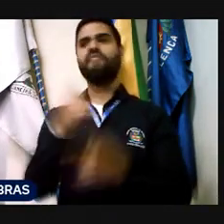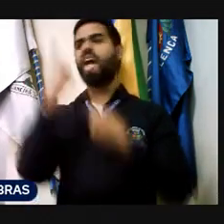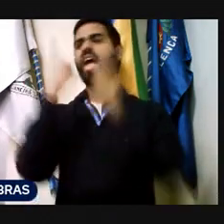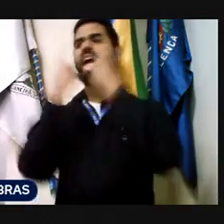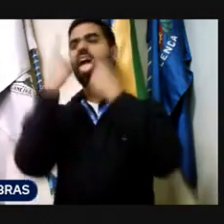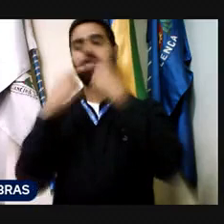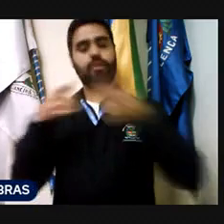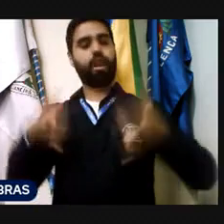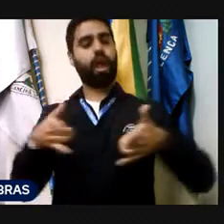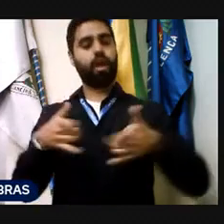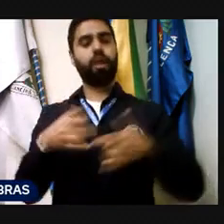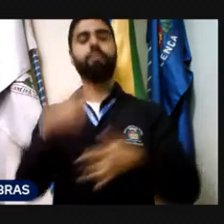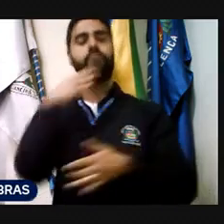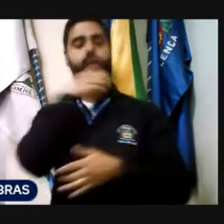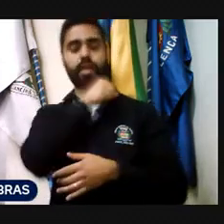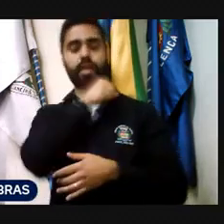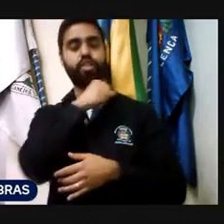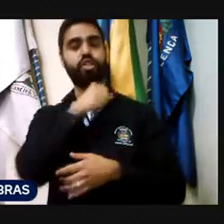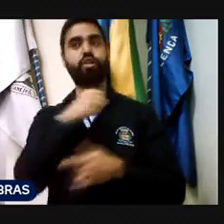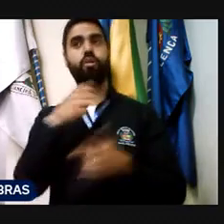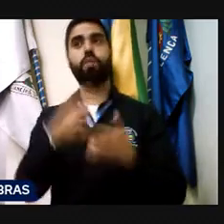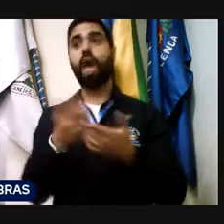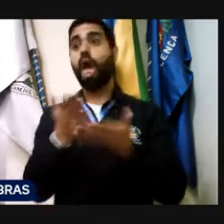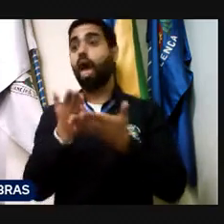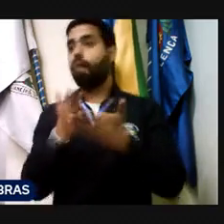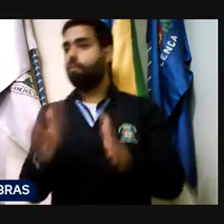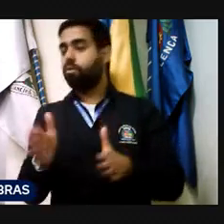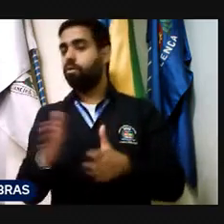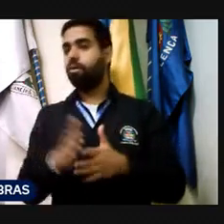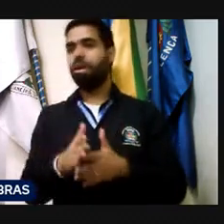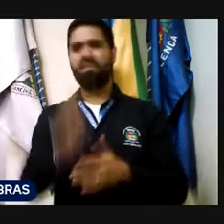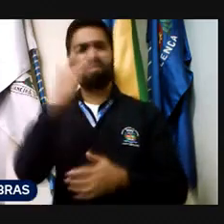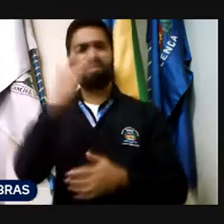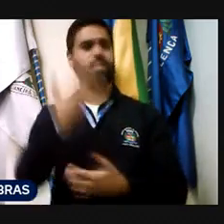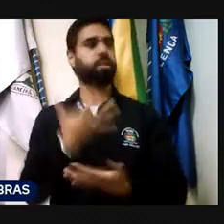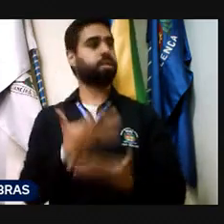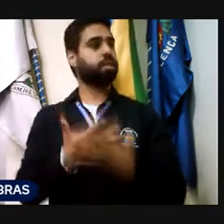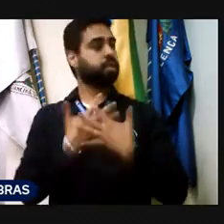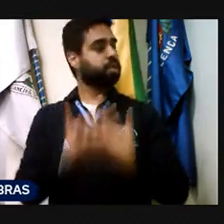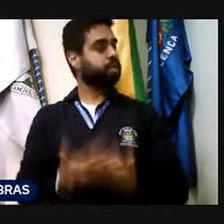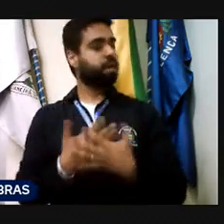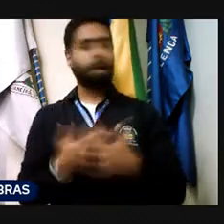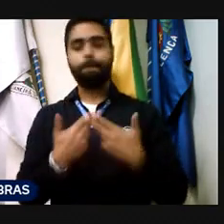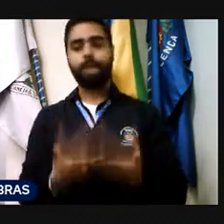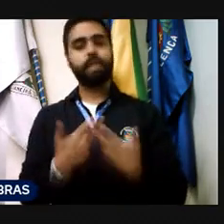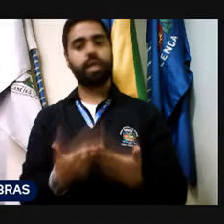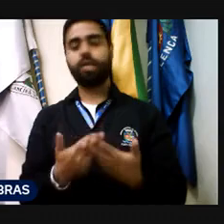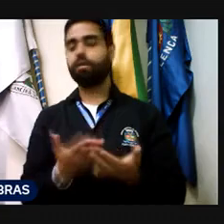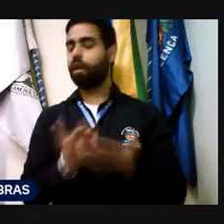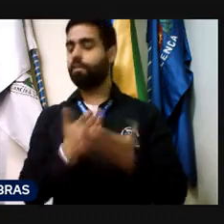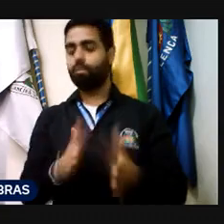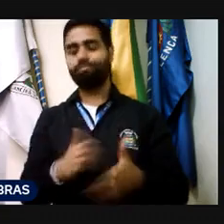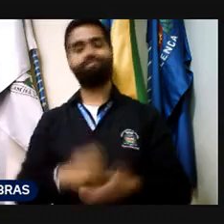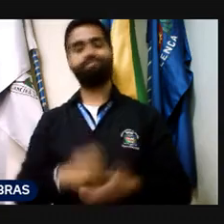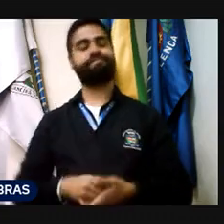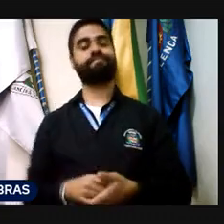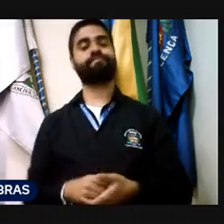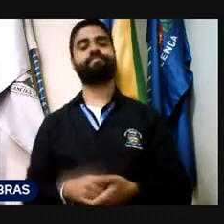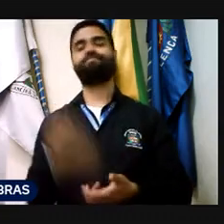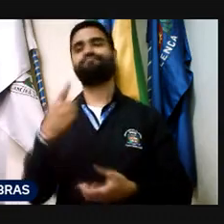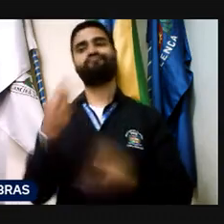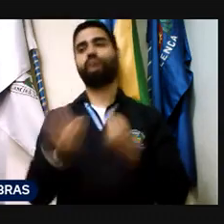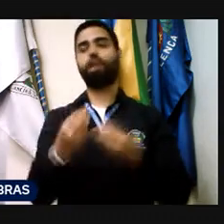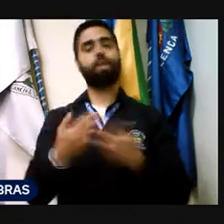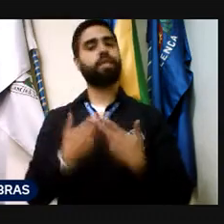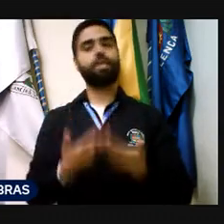quente. Porque acabou. Ninguém aguenta mais o que vocês estão implementando na cidade. Não